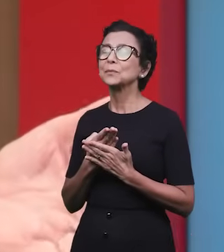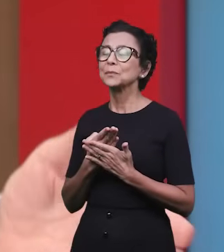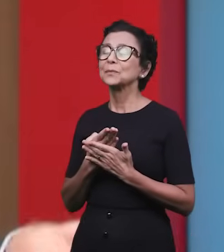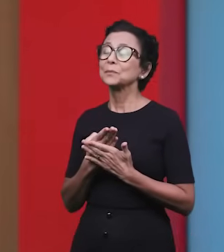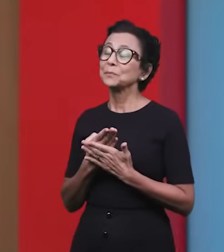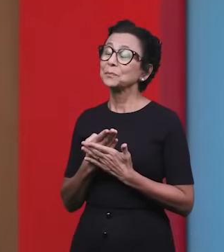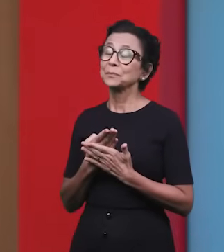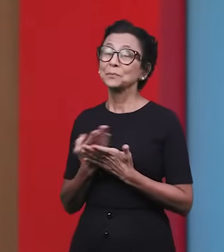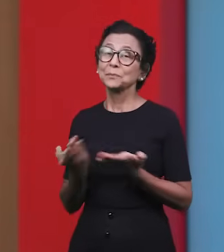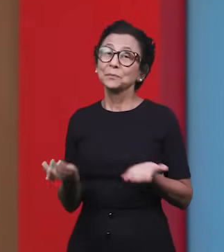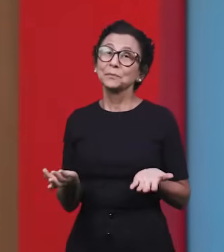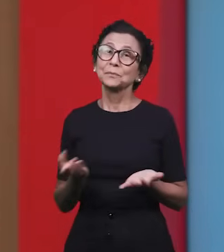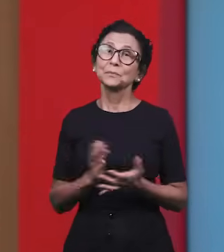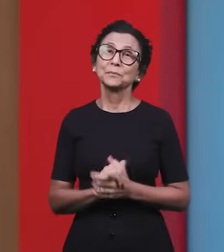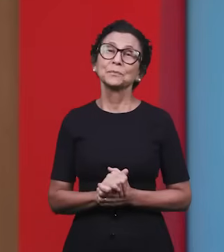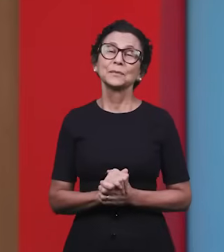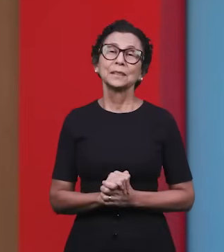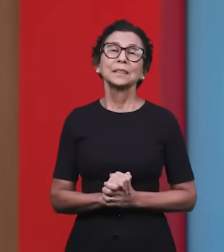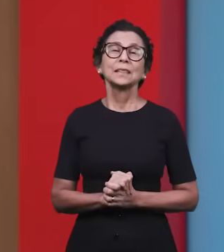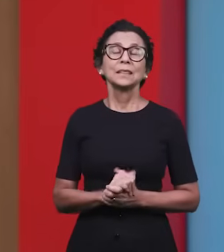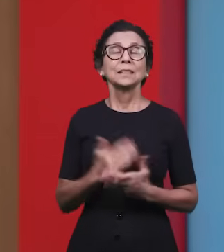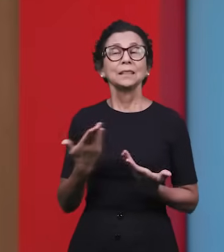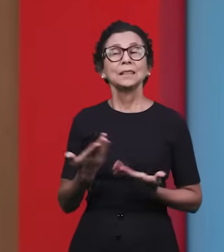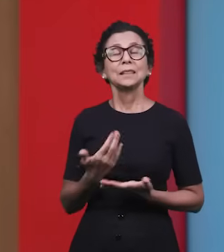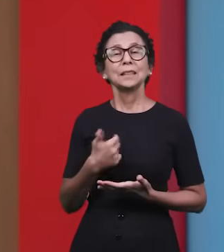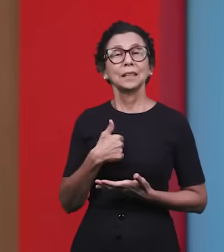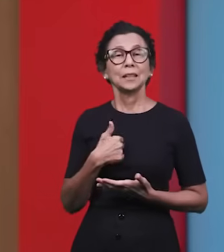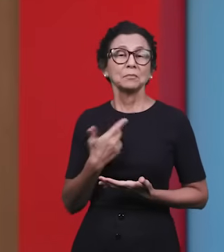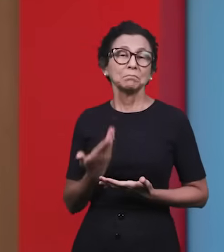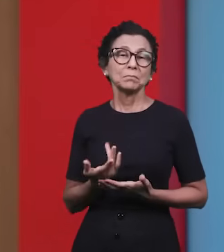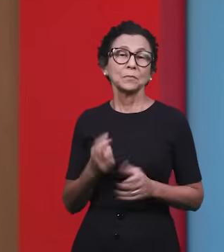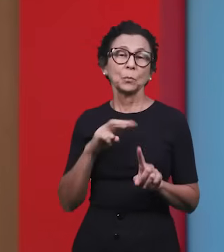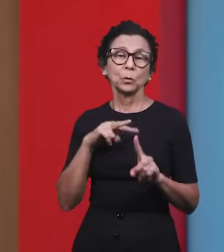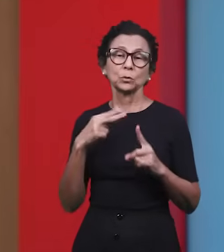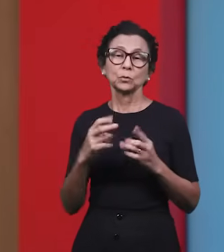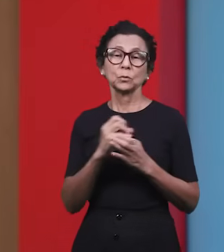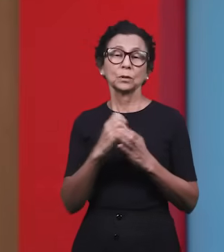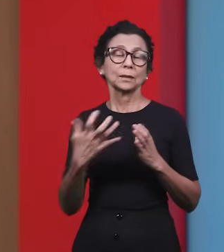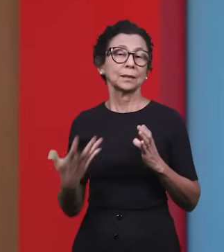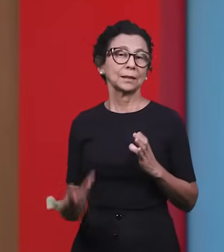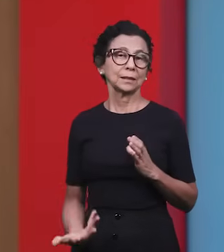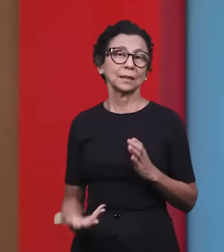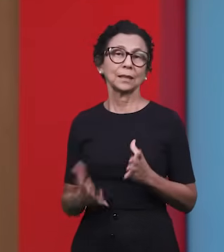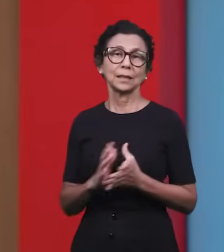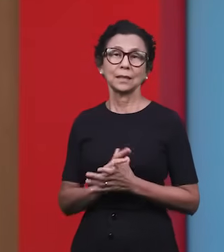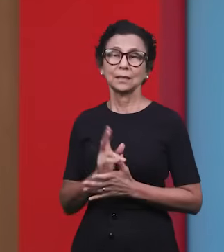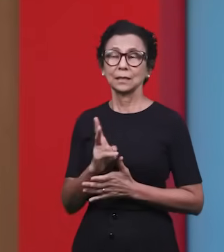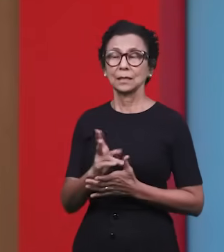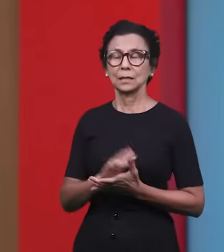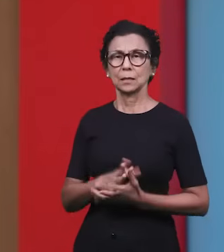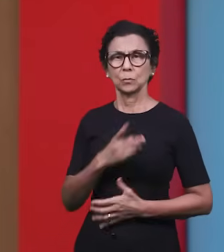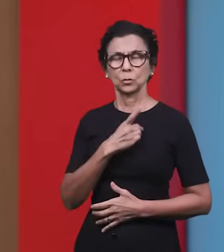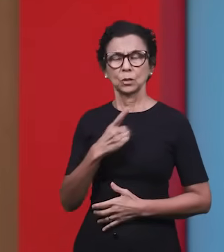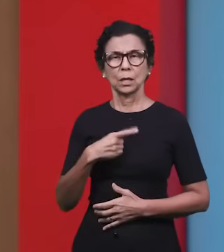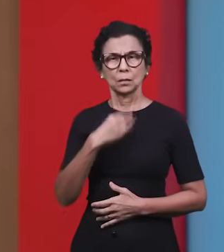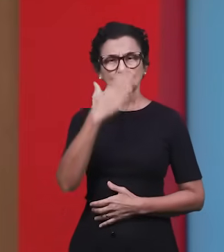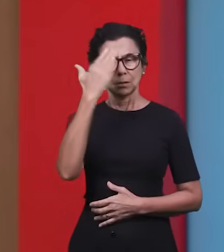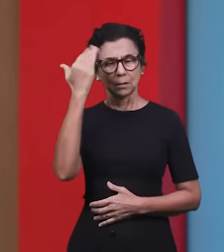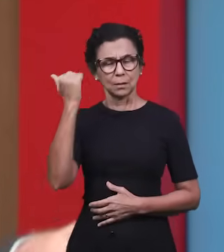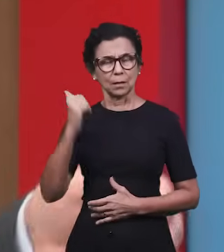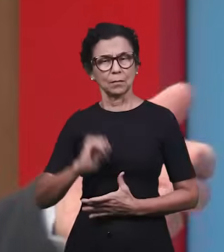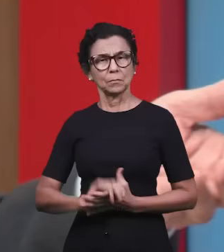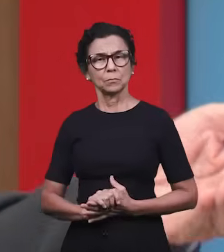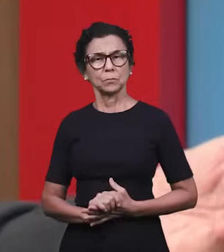que são essas características. Tem sempre um dom, tem sempre uma palavra